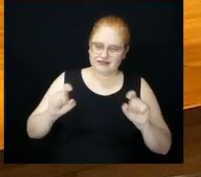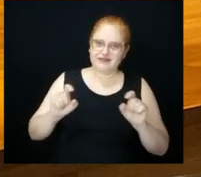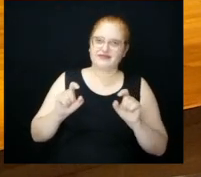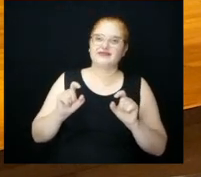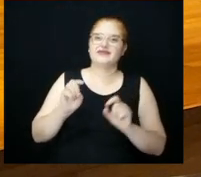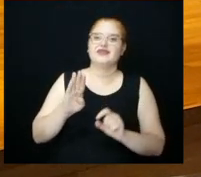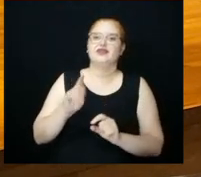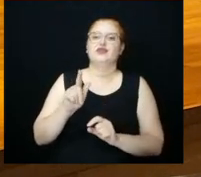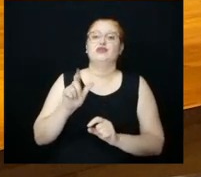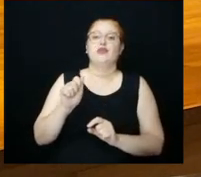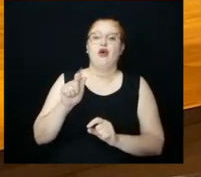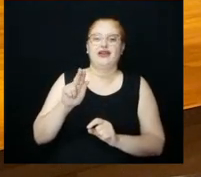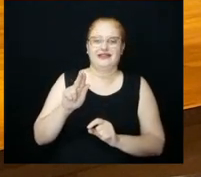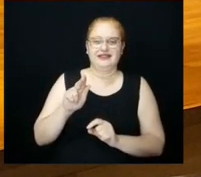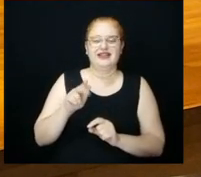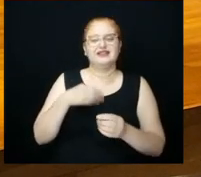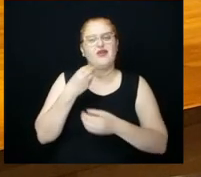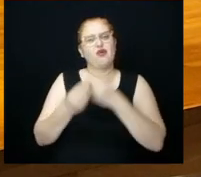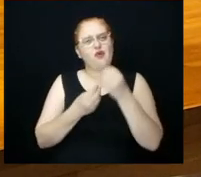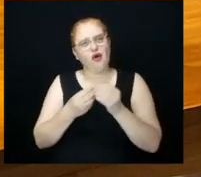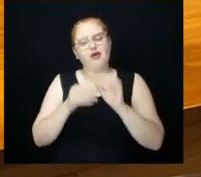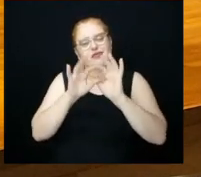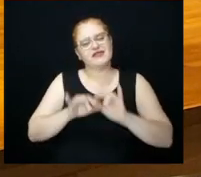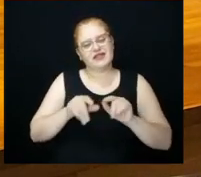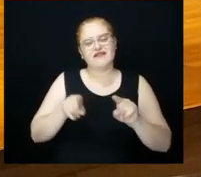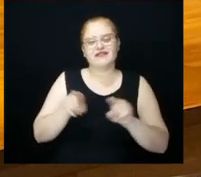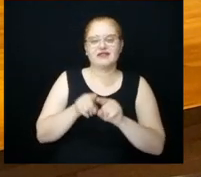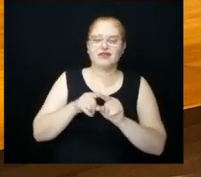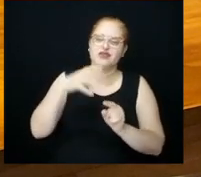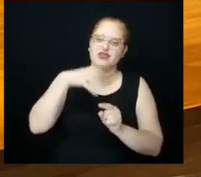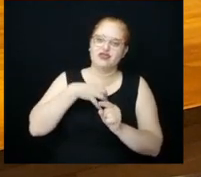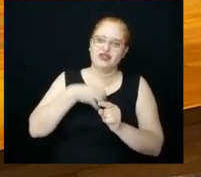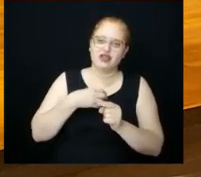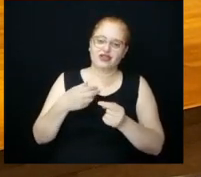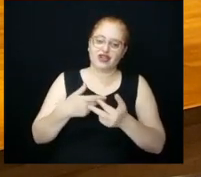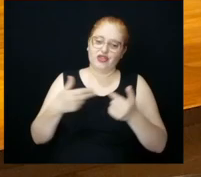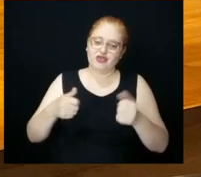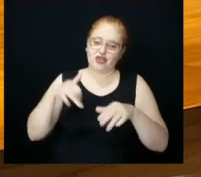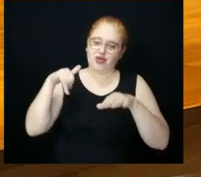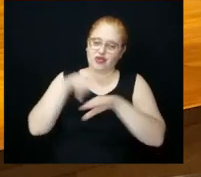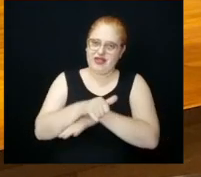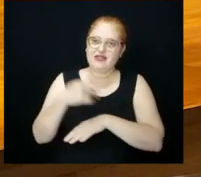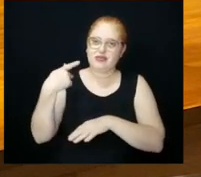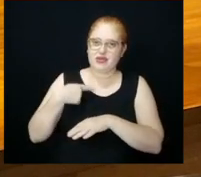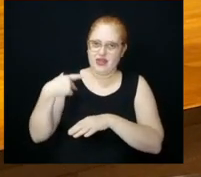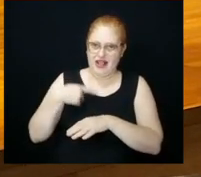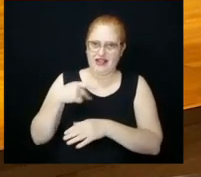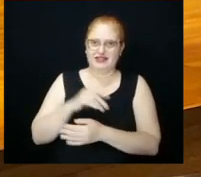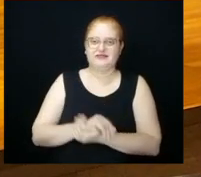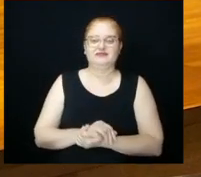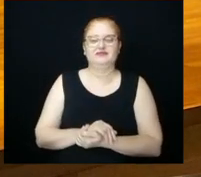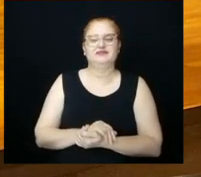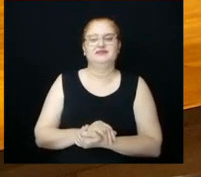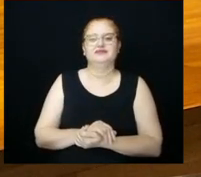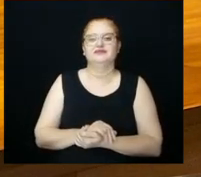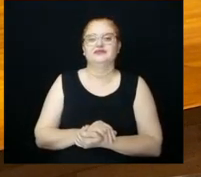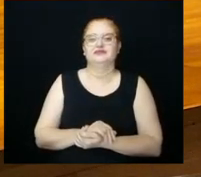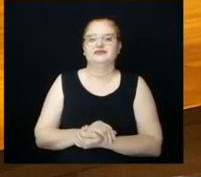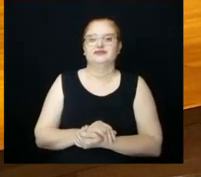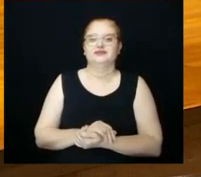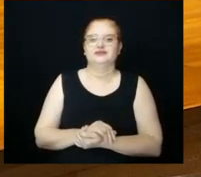tempos a história, né? A forma como ela vai escrevendo e a forma como as coisas vão acontecendo para essa personagem Ifemelu.